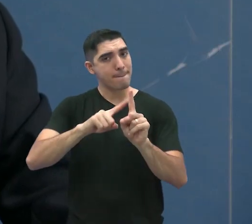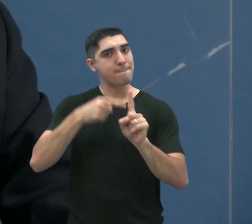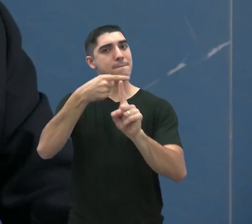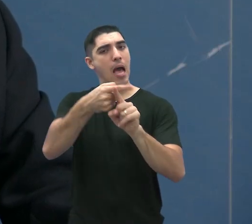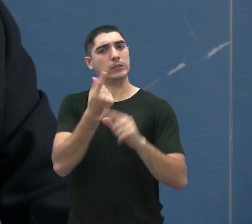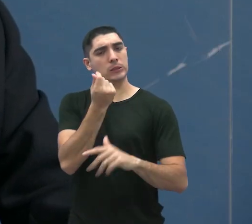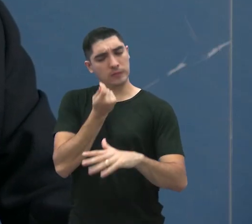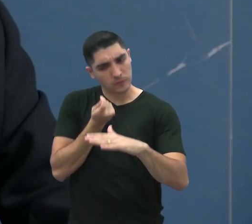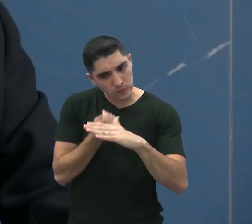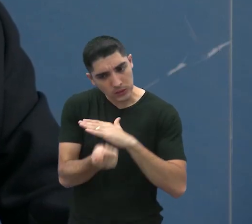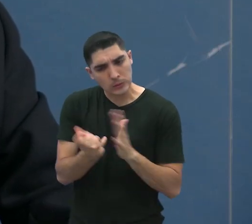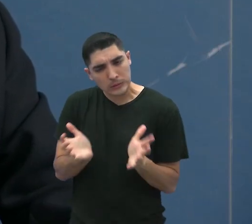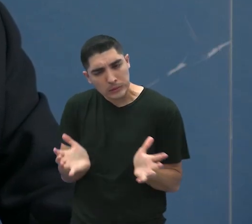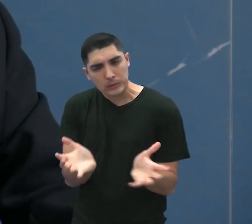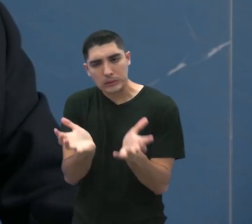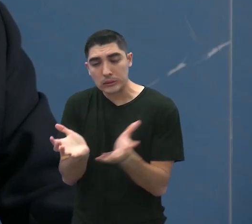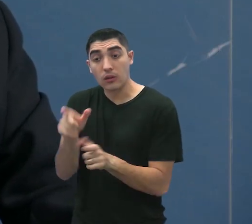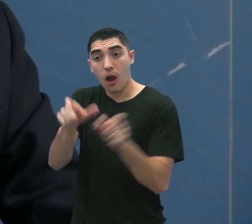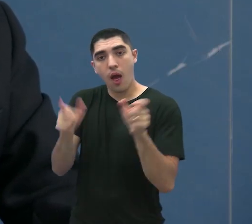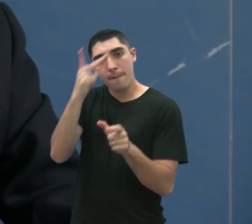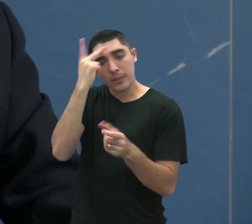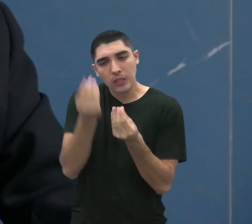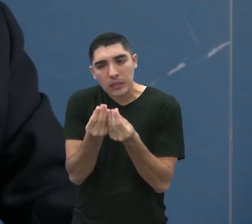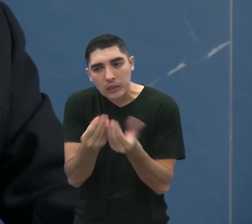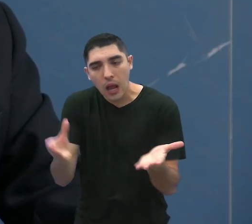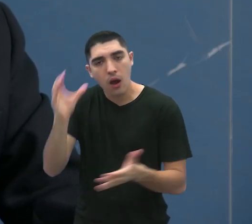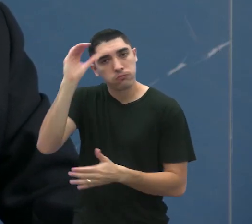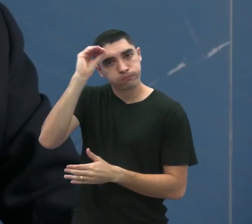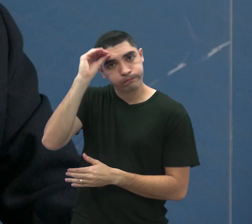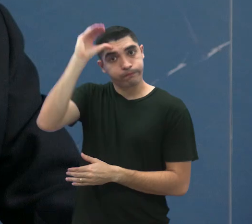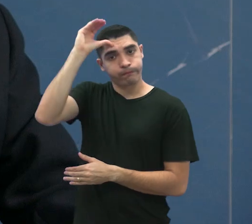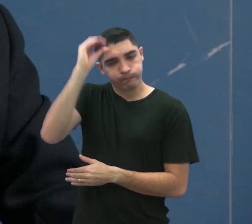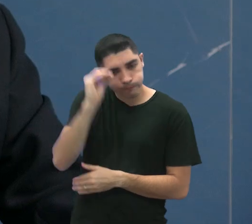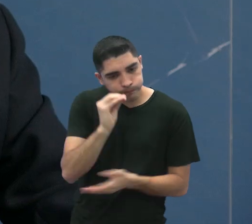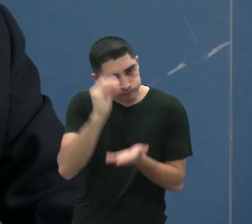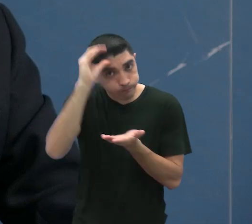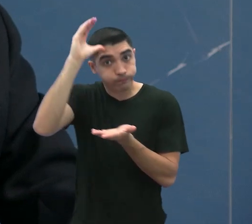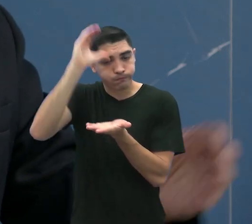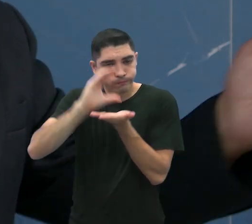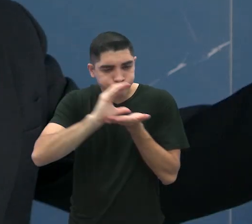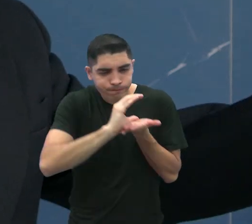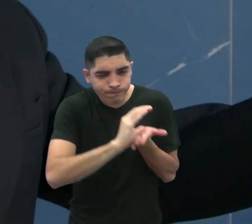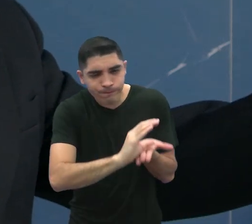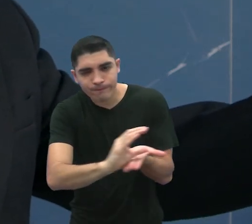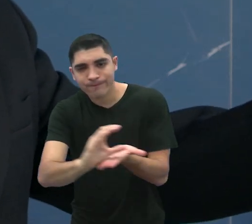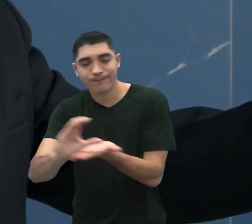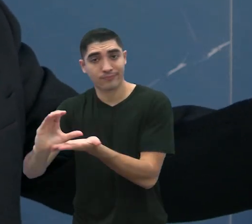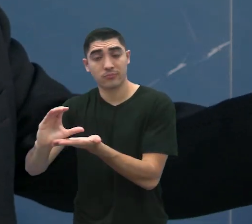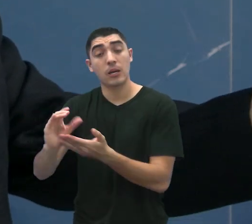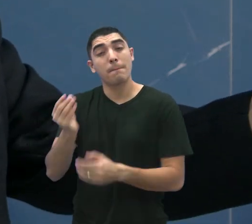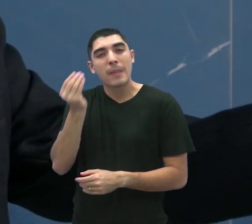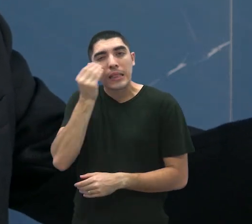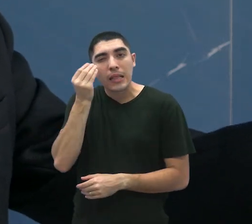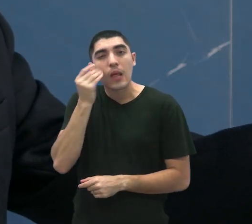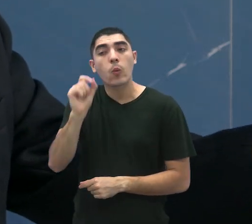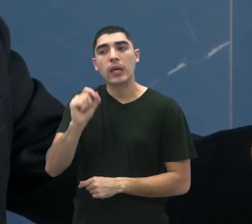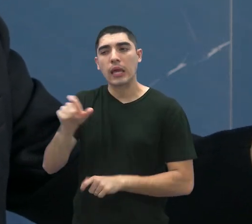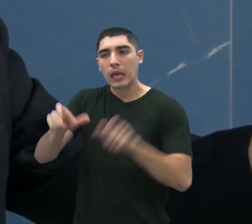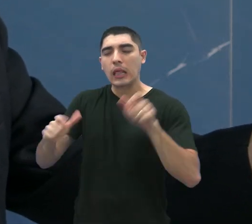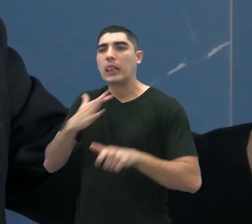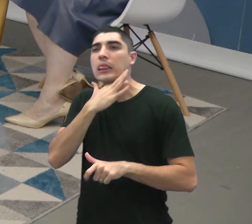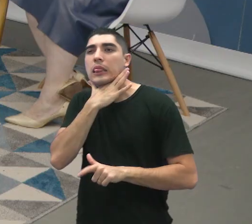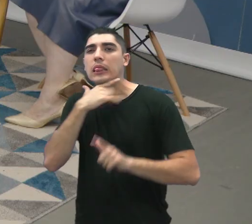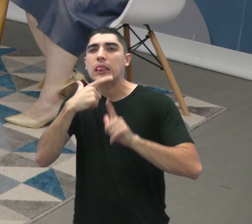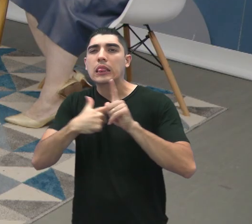sentido, para que as pessoas tenham conhecimento. E aí sim, aí você acaba com você diminui pelo menos um endividamento,